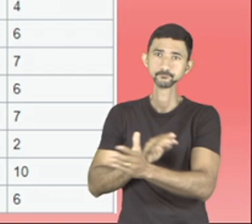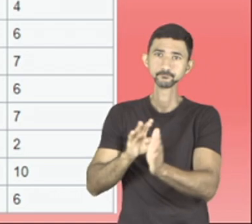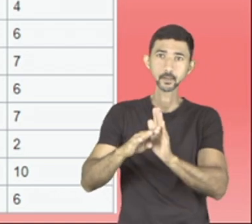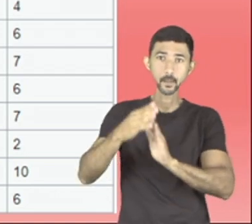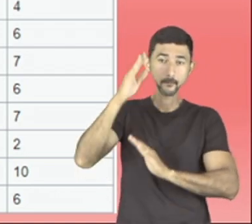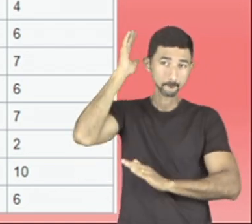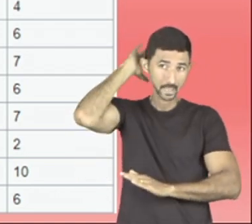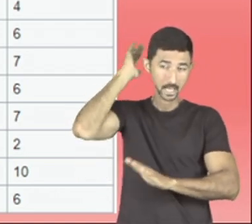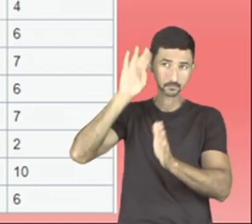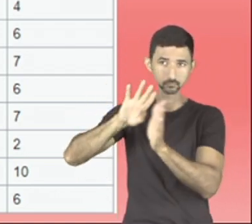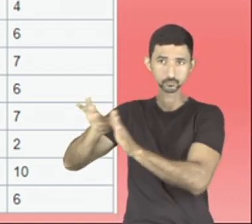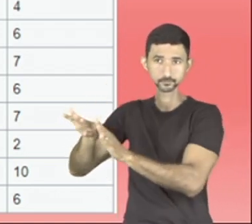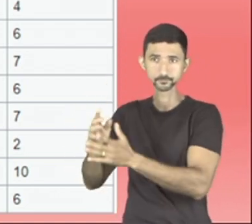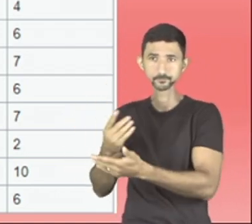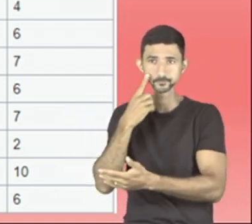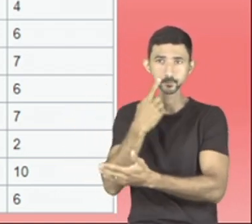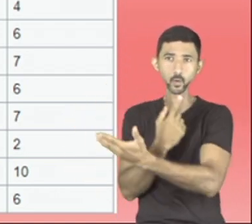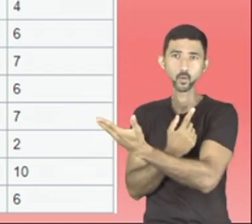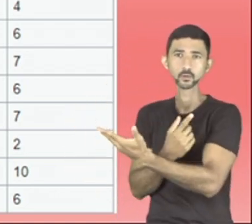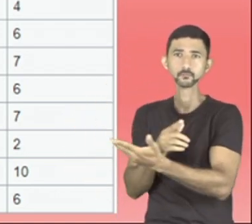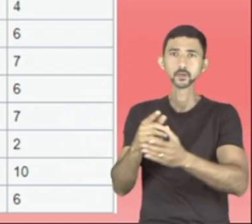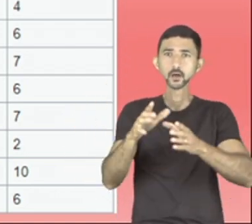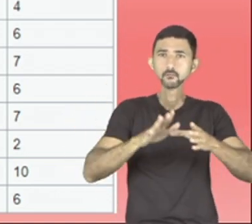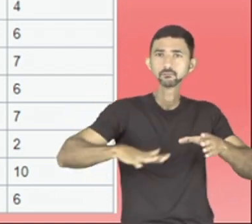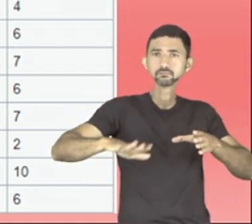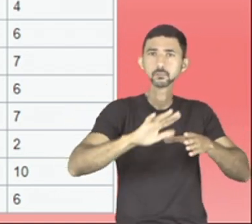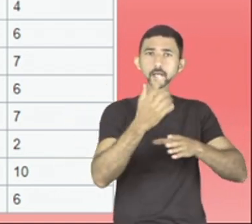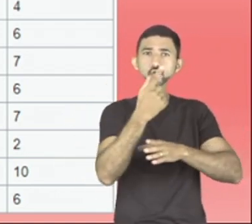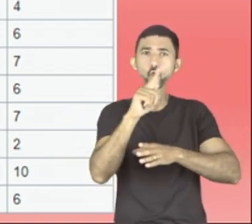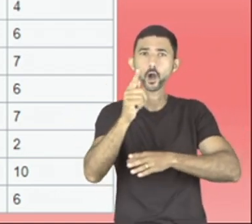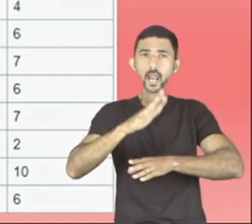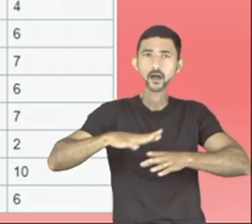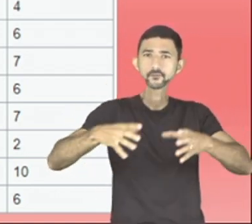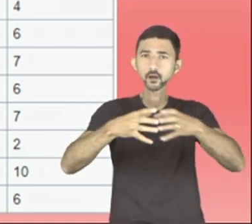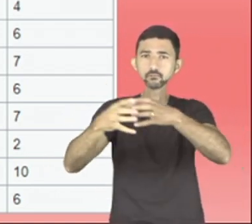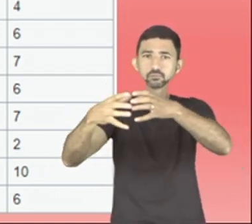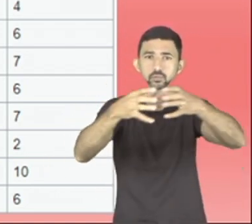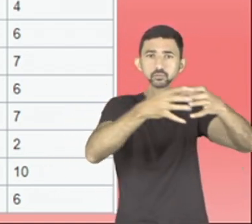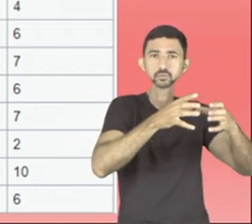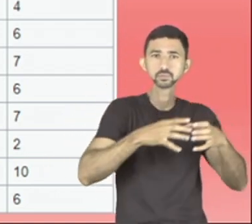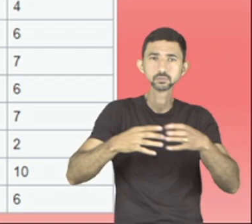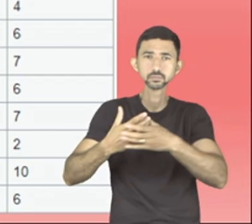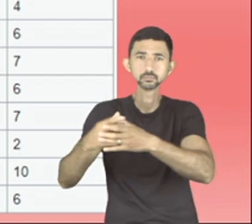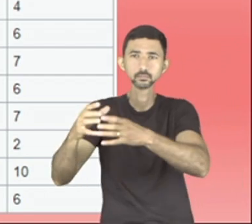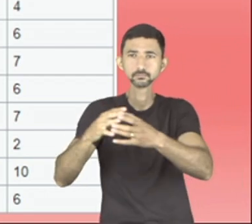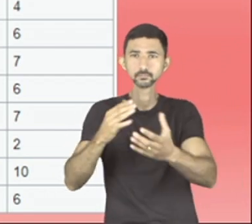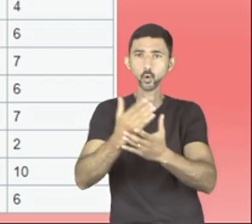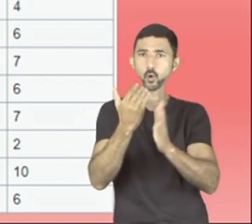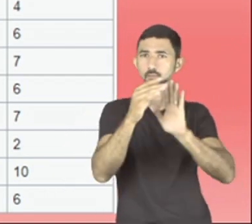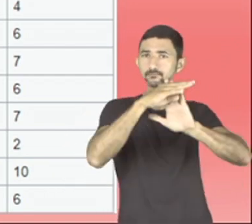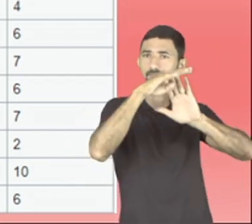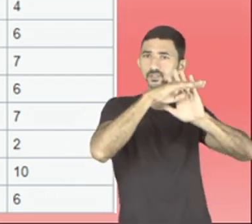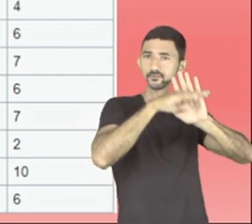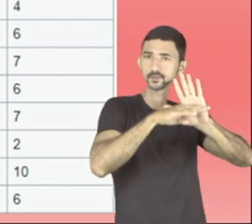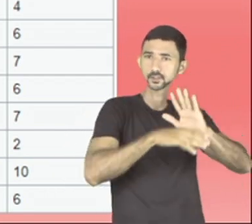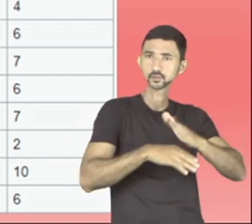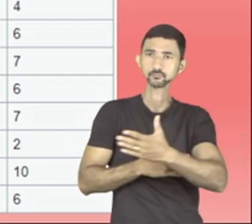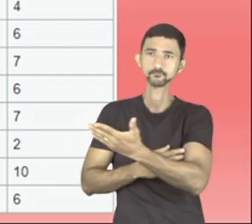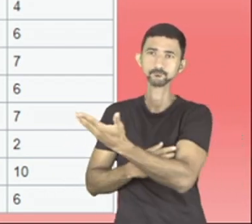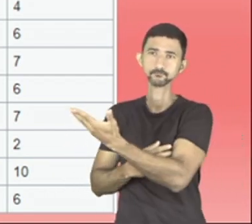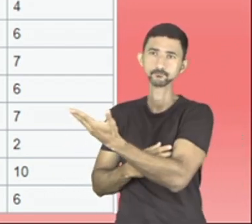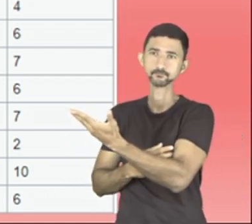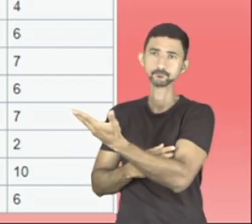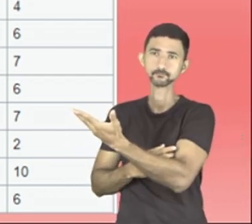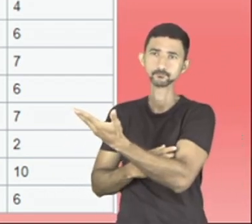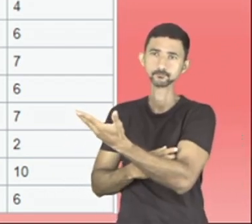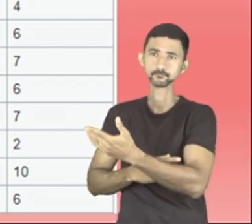Então, nós temos agora a região geográfica intermediária de Castanhal, Marabá, Redenção, Santarém, Altamira e Breves. E vocês observam